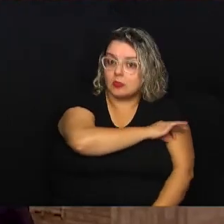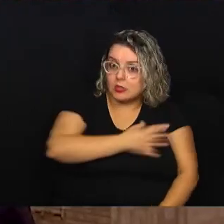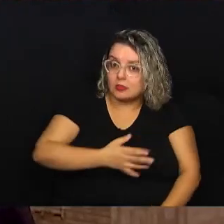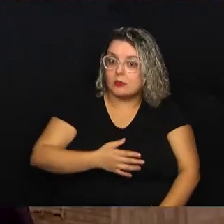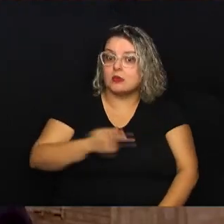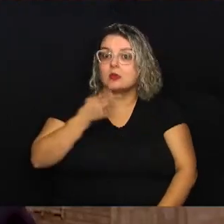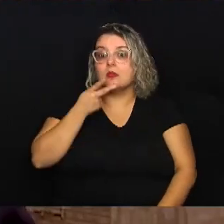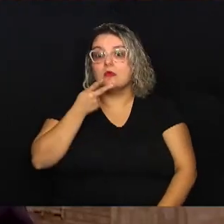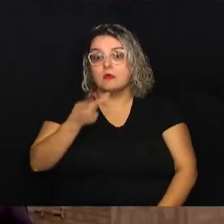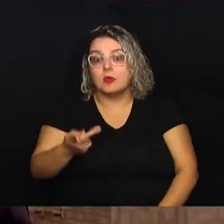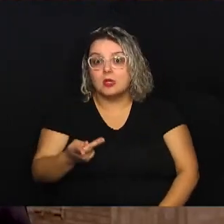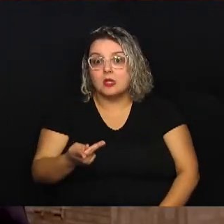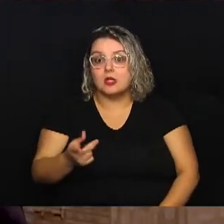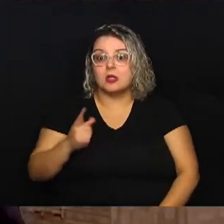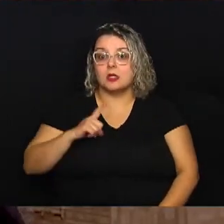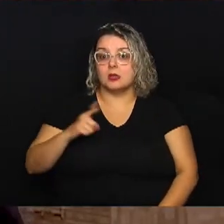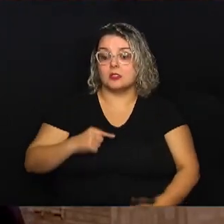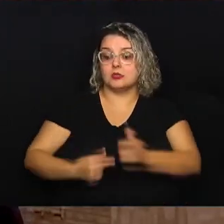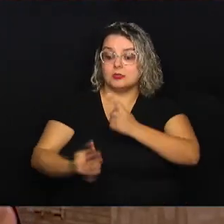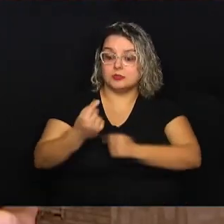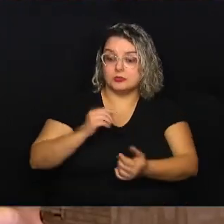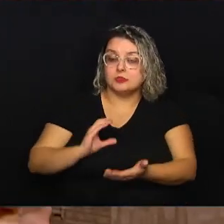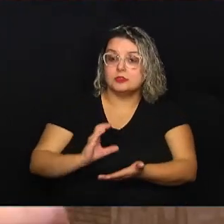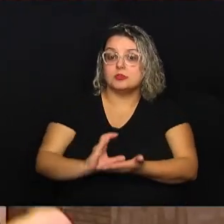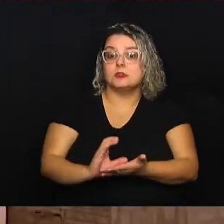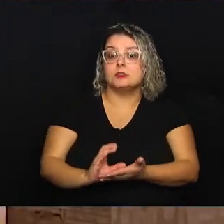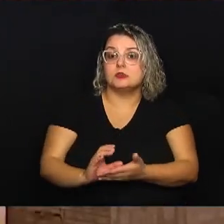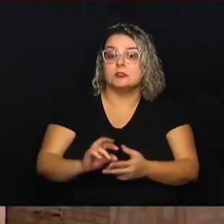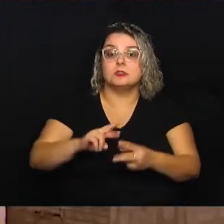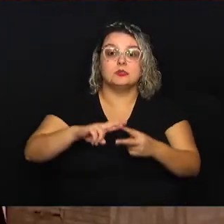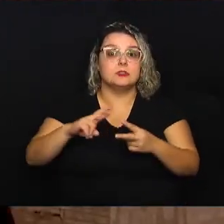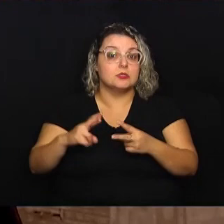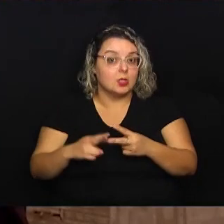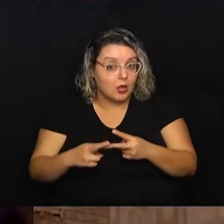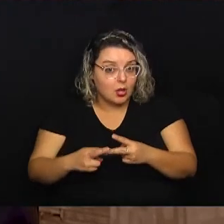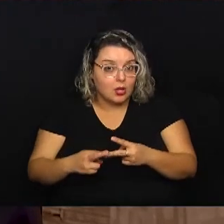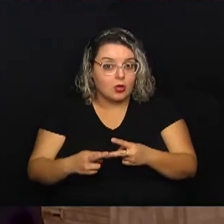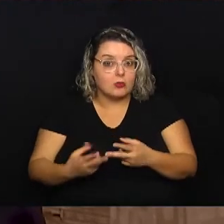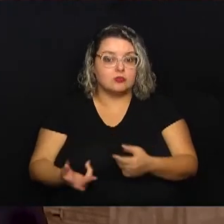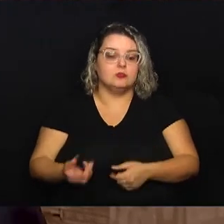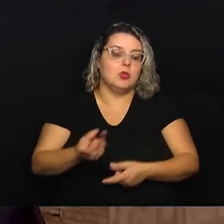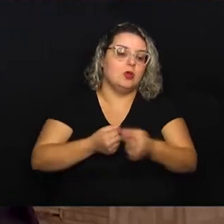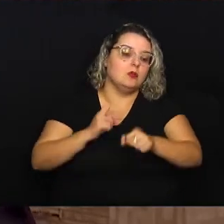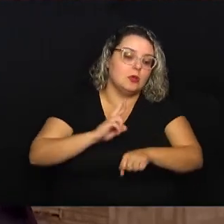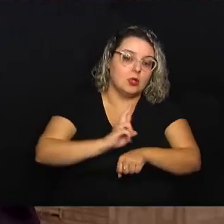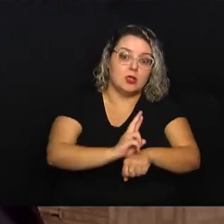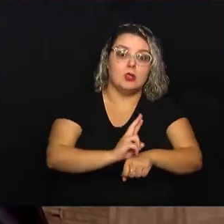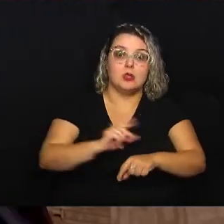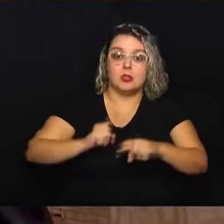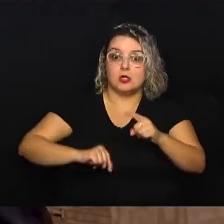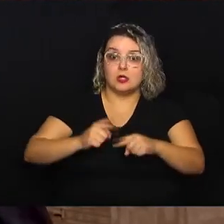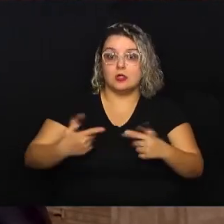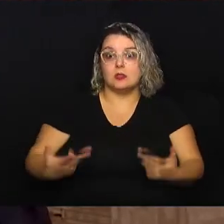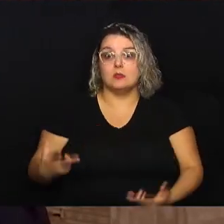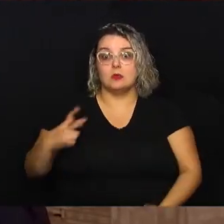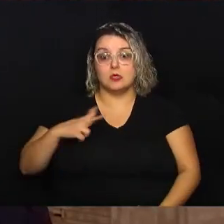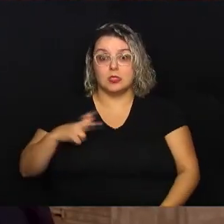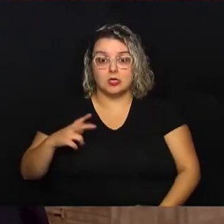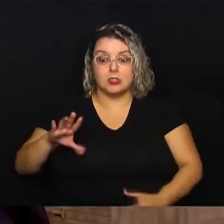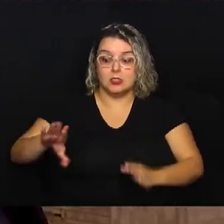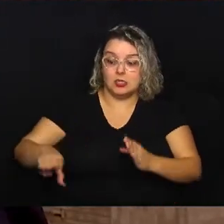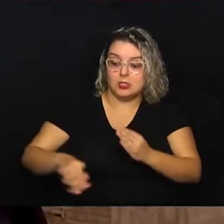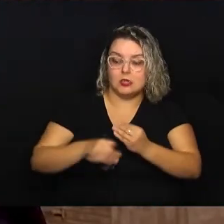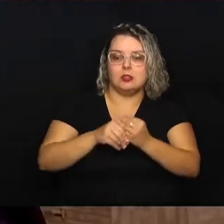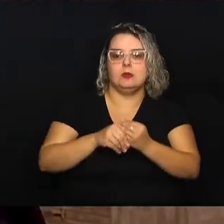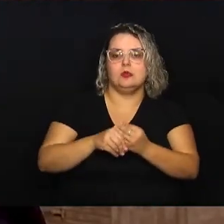alega que tem investido esses recursos em equipamento de proteção individual e até em complementação